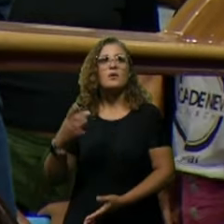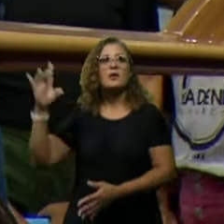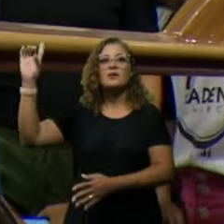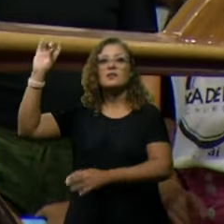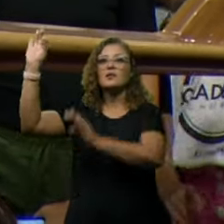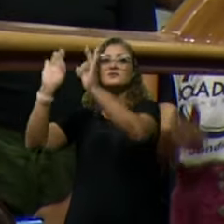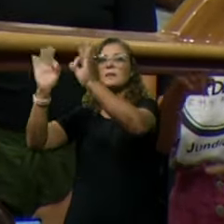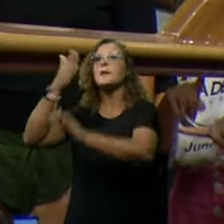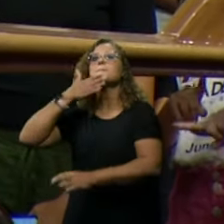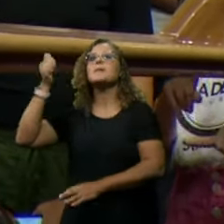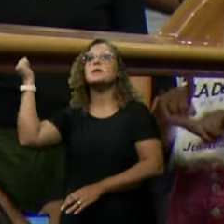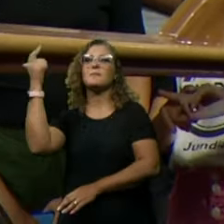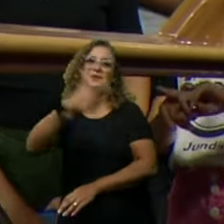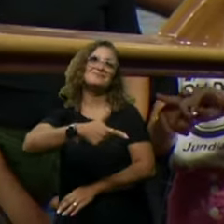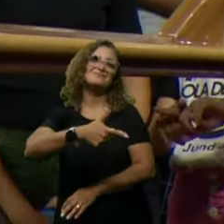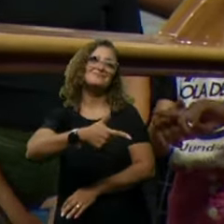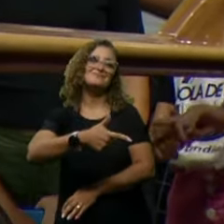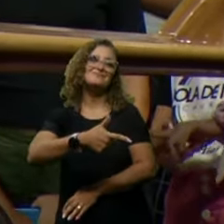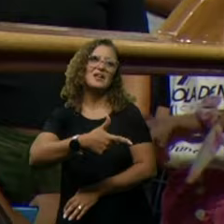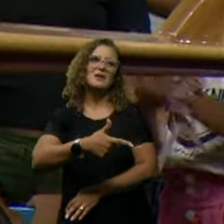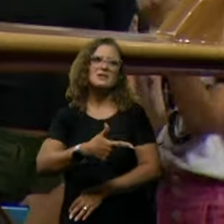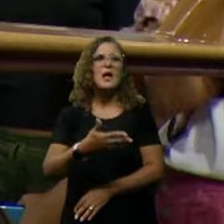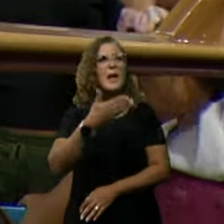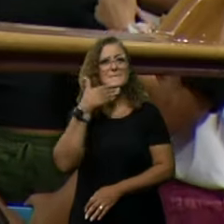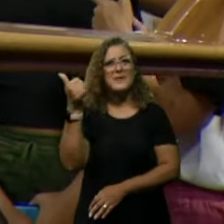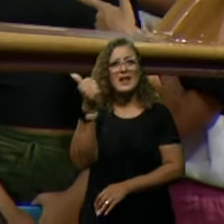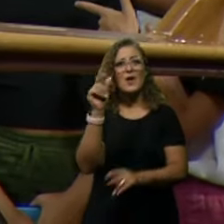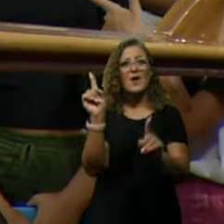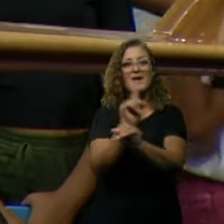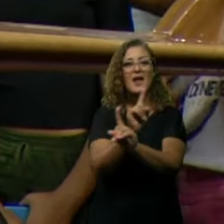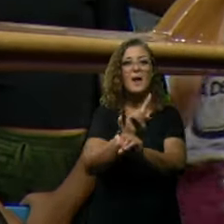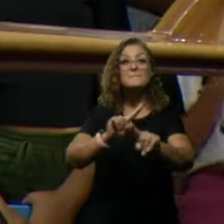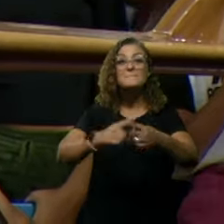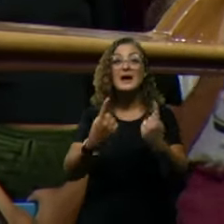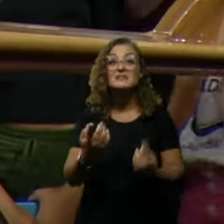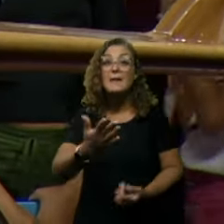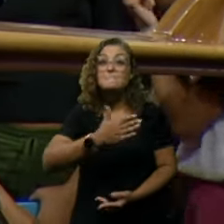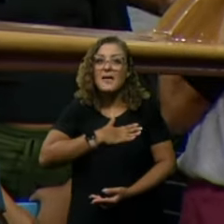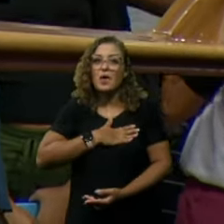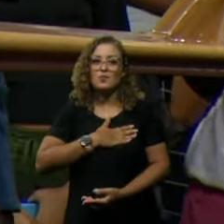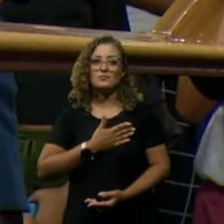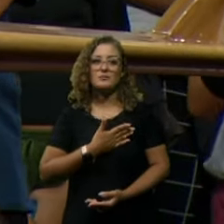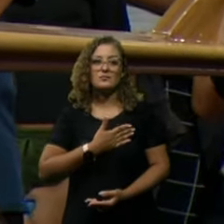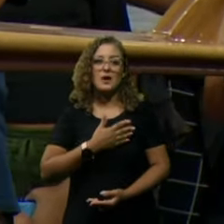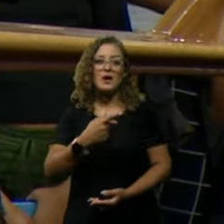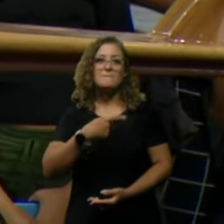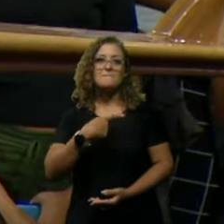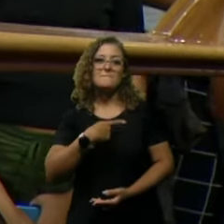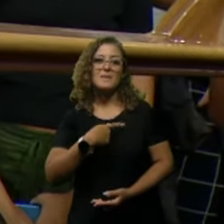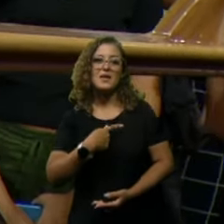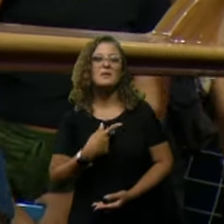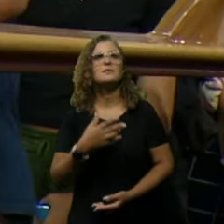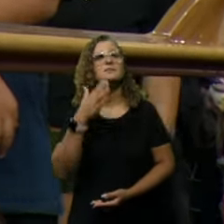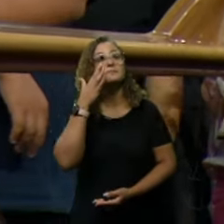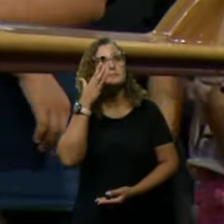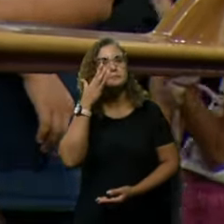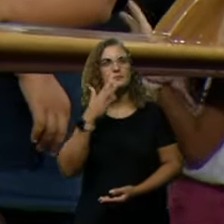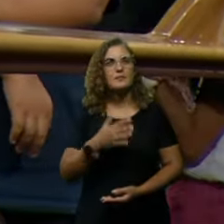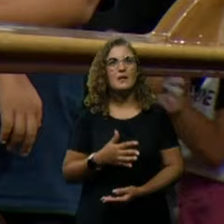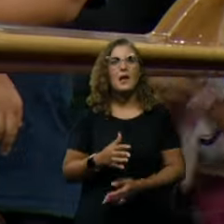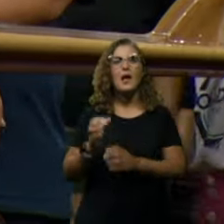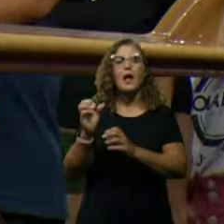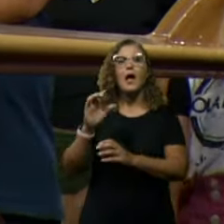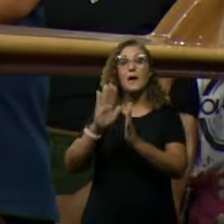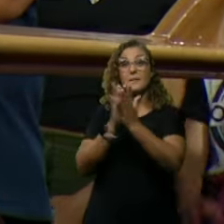não é sobre ser melhor é sobre ser meu e qual é a característica do que é de Deus a Bíblia diz a benção do senhor não acrescenta